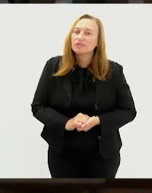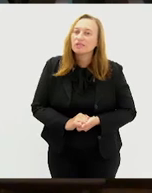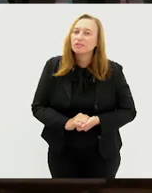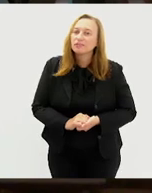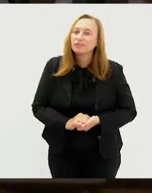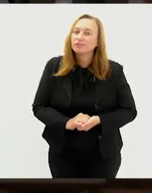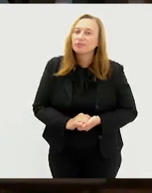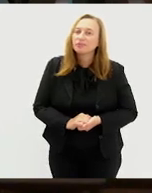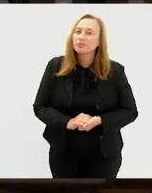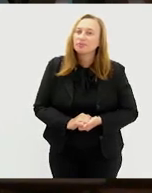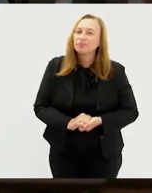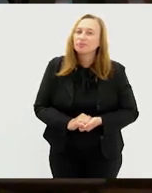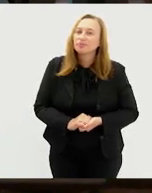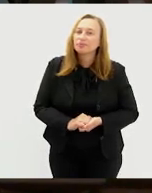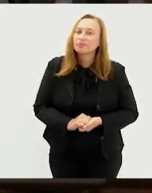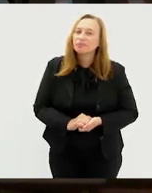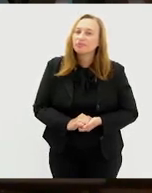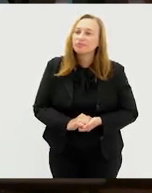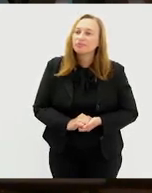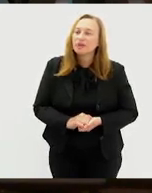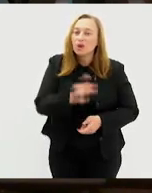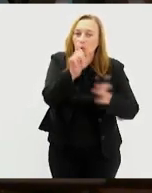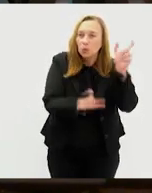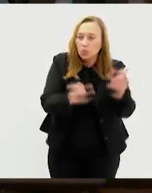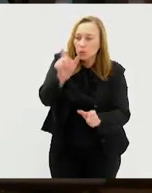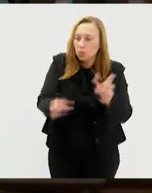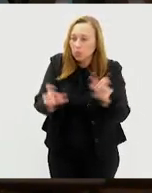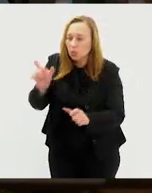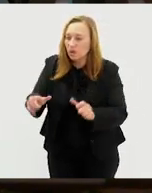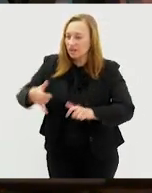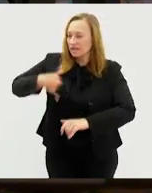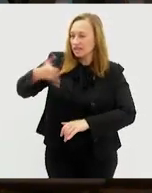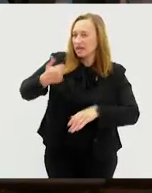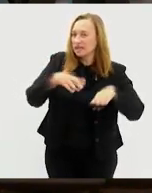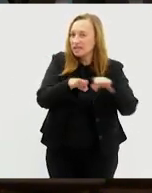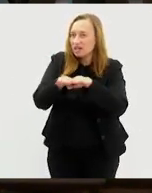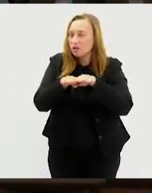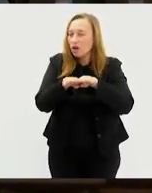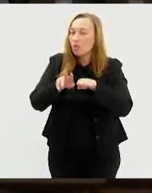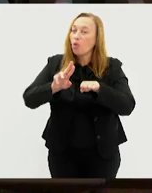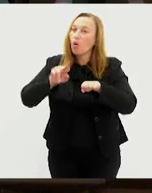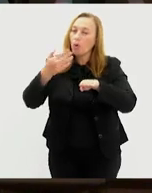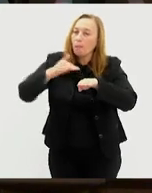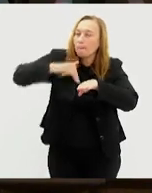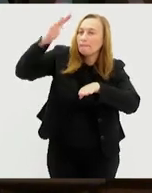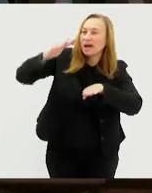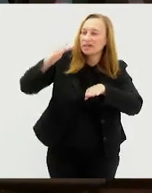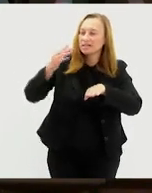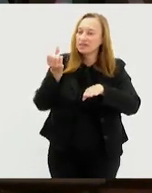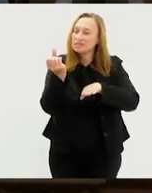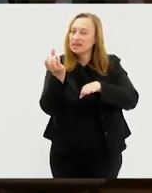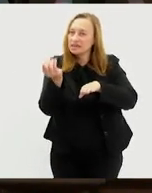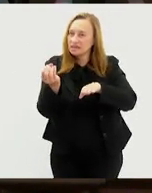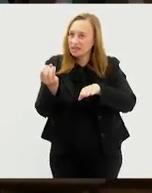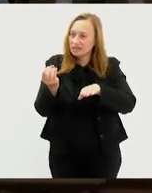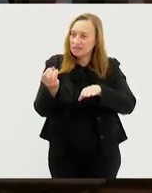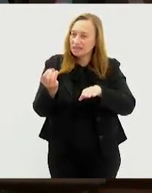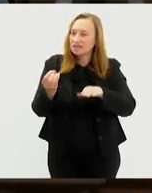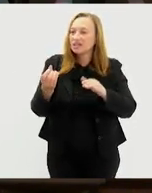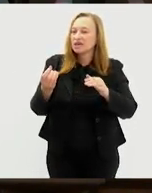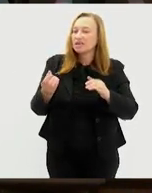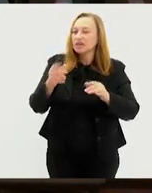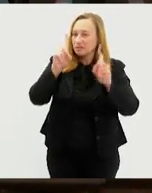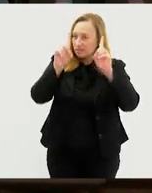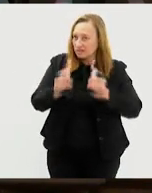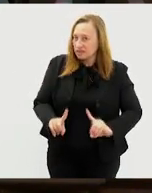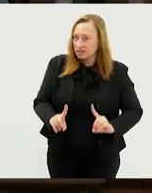interveniente pessoa com idade igual ou superior a 60 anos e portadoras de necessidades especiais